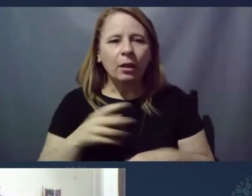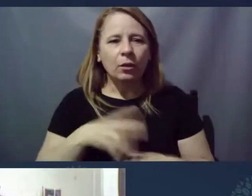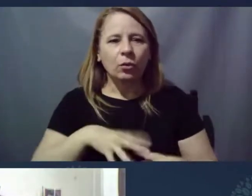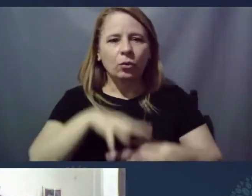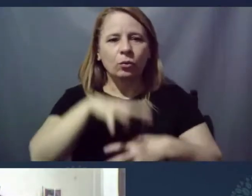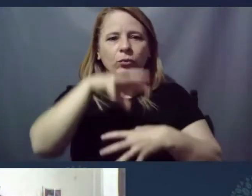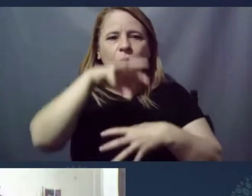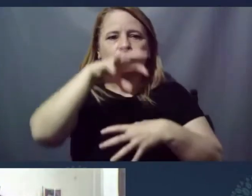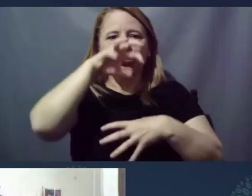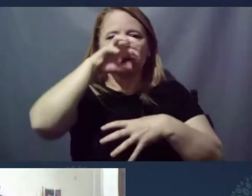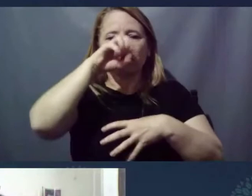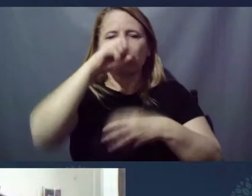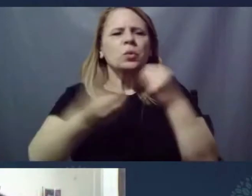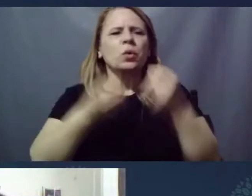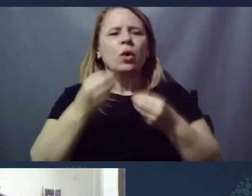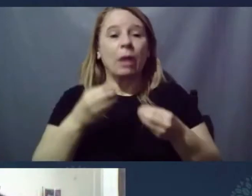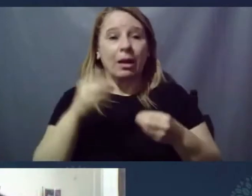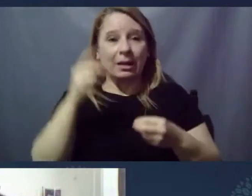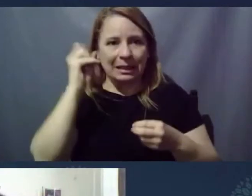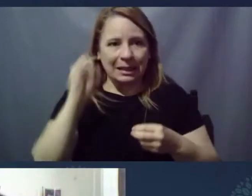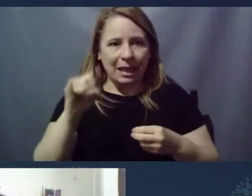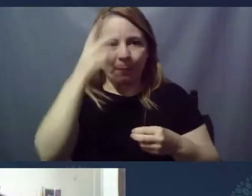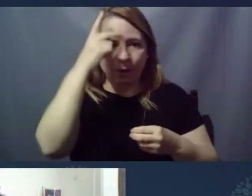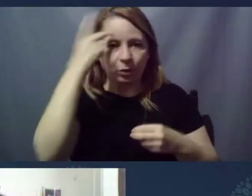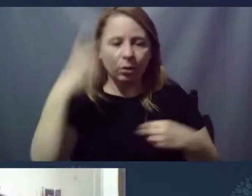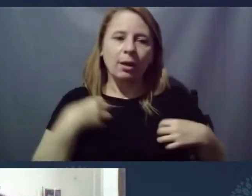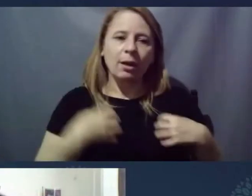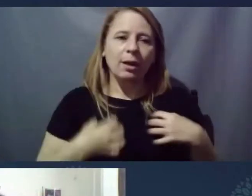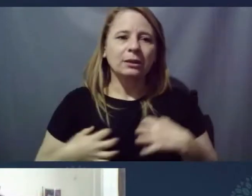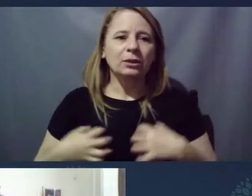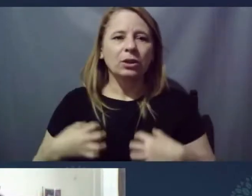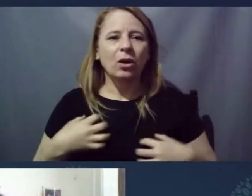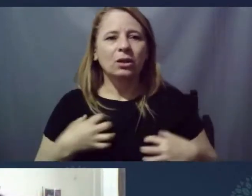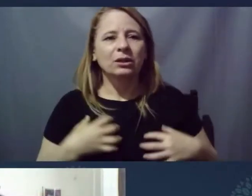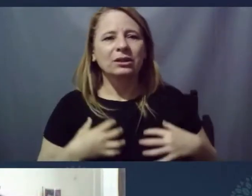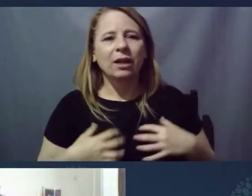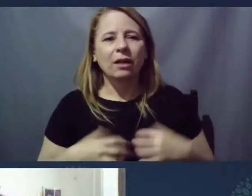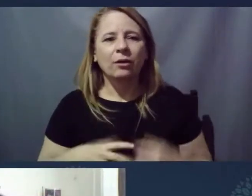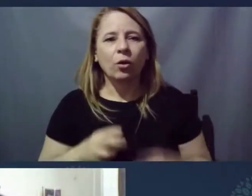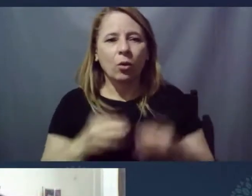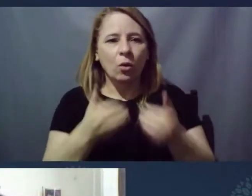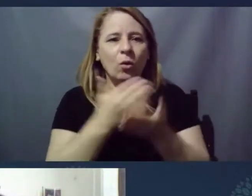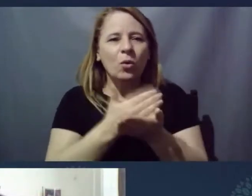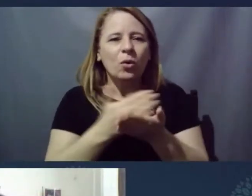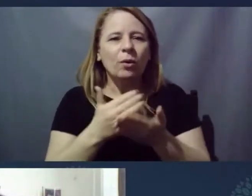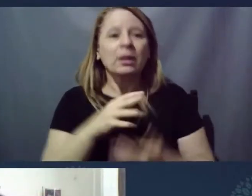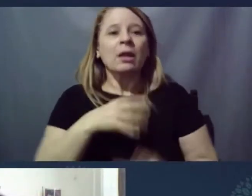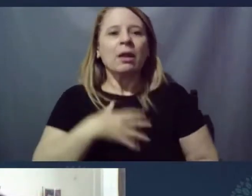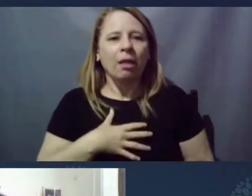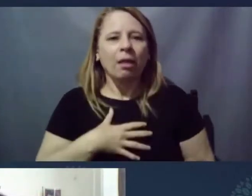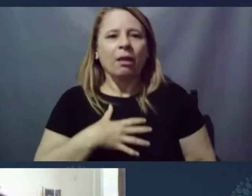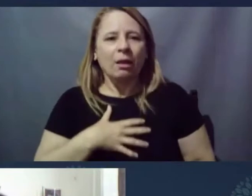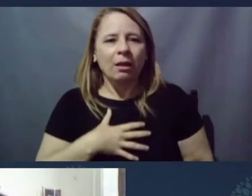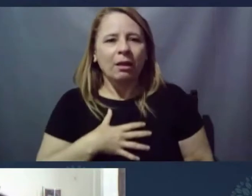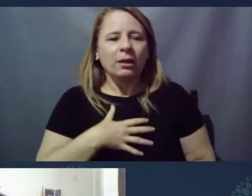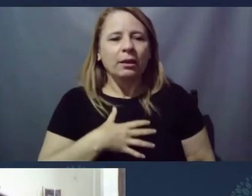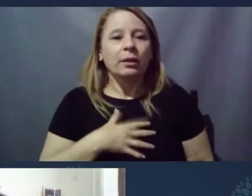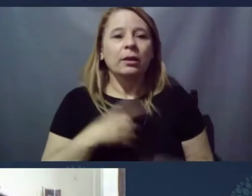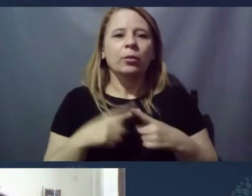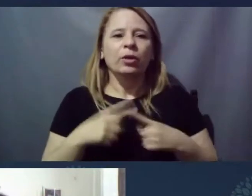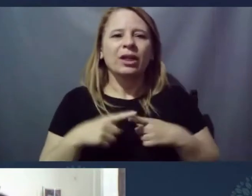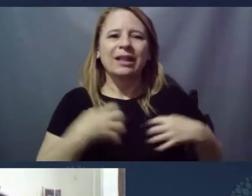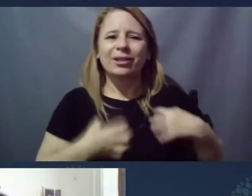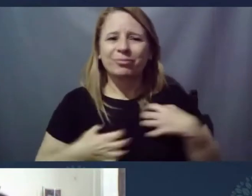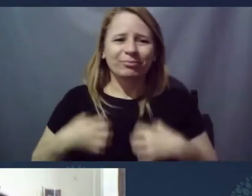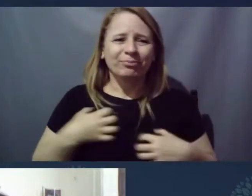gente. Quando a gente fica ansioso, a primeira coisa que a gente começa a fazer é hiperventilar. A gente fica nervoso, a gente começa a fazer aquela movimentação,